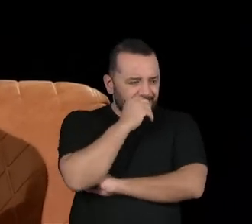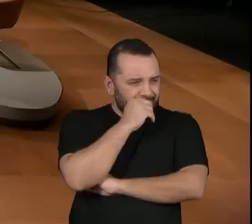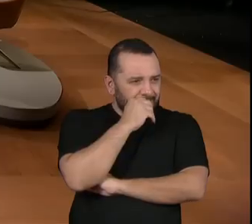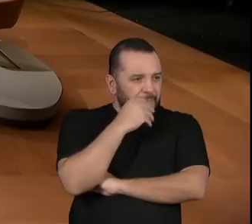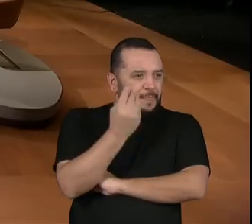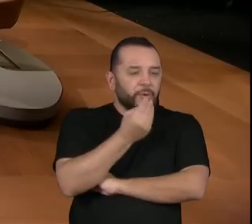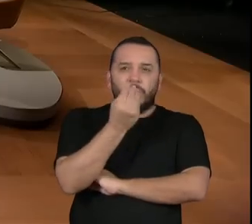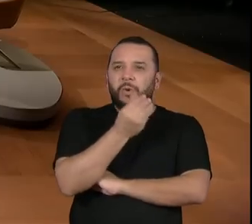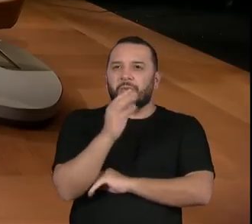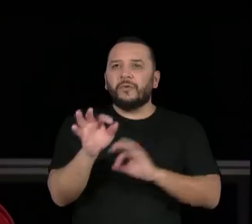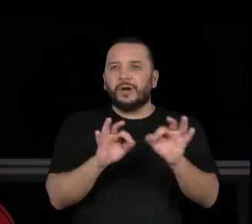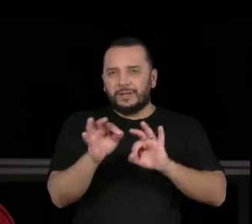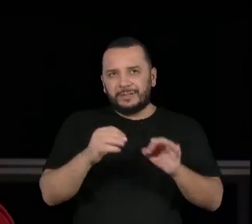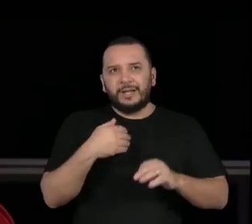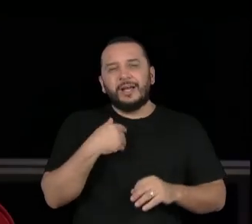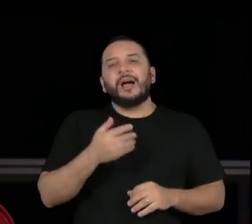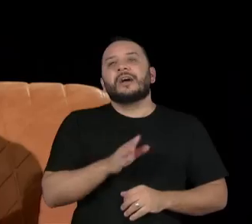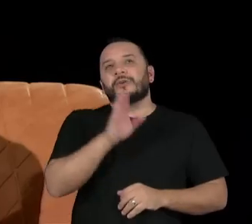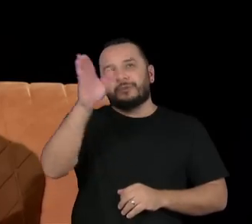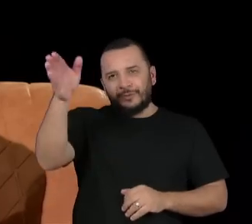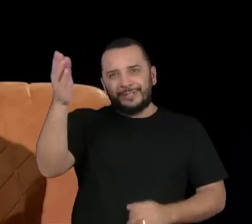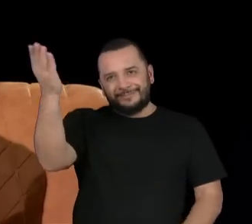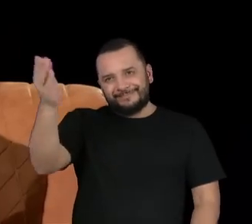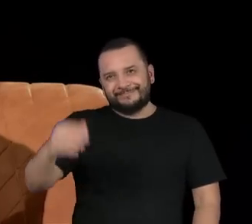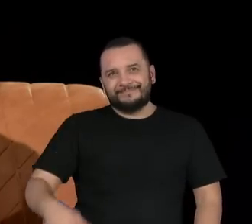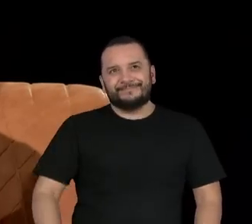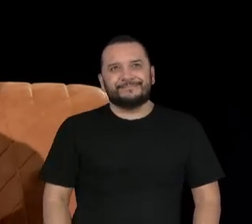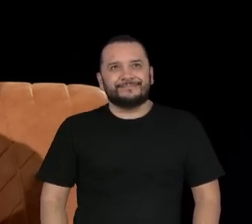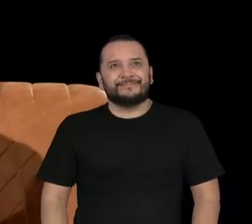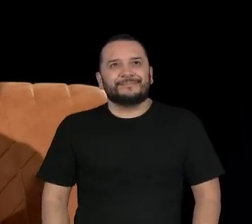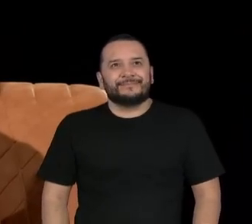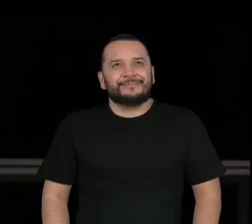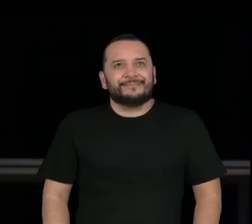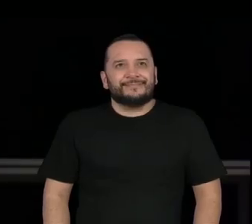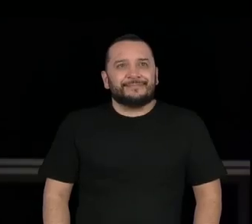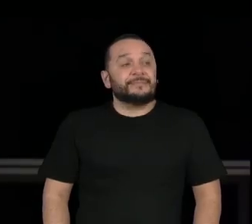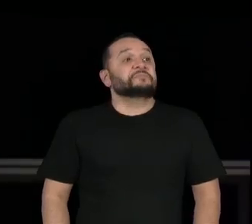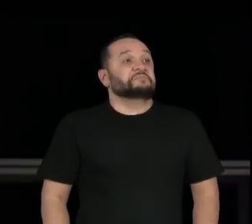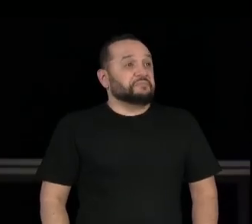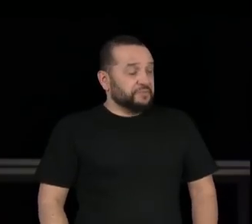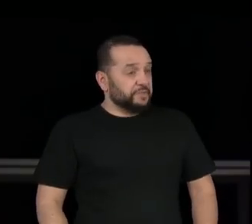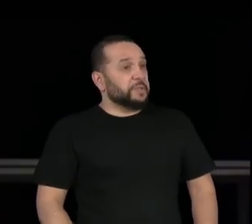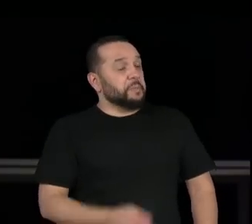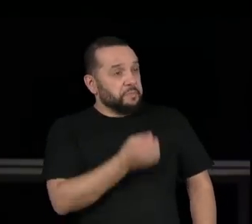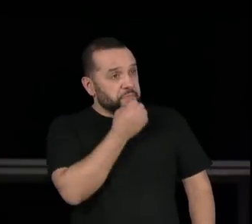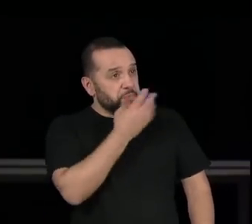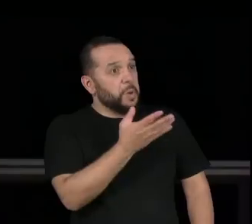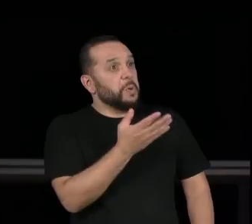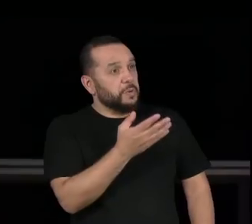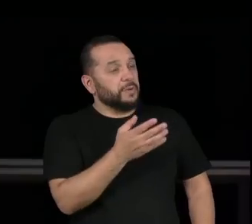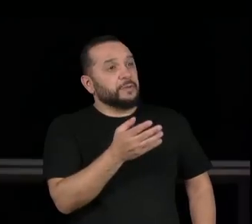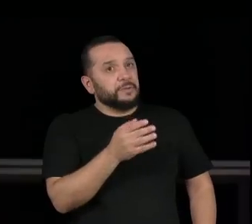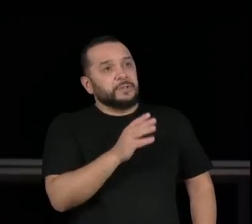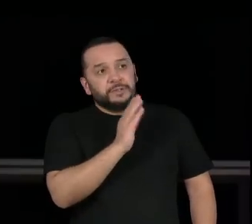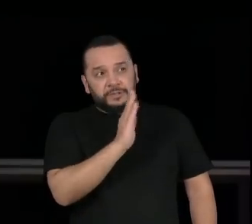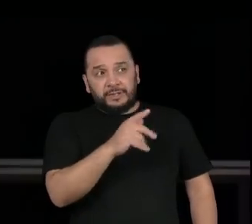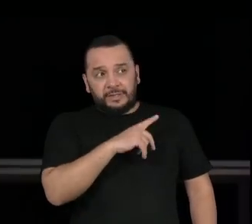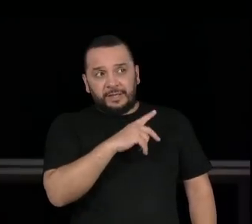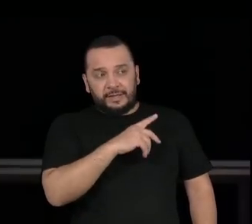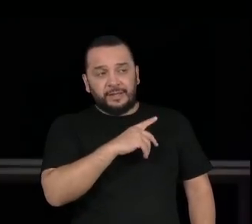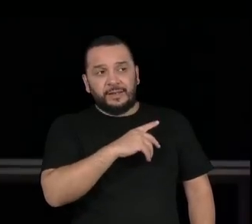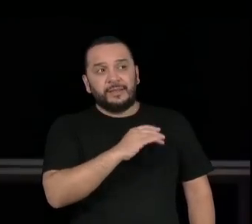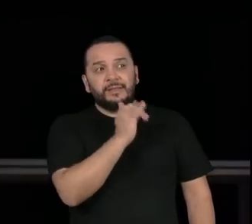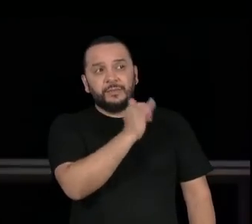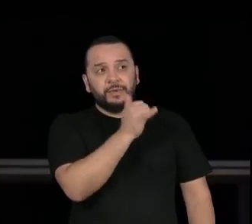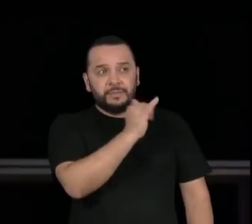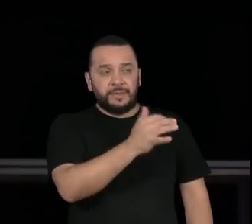fui. E fez o filme. E fiz. Estava escrito nas estrelas. É. Aí nós temos um depoimento de